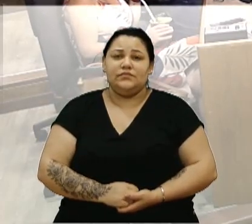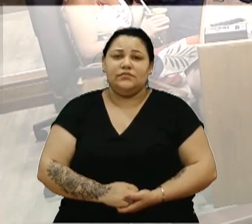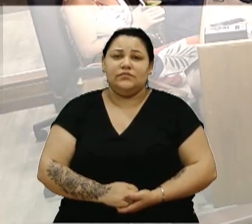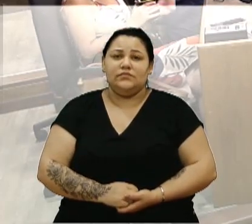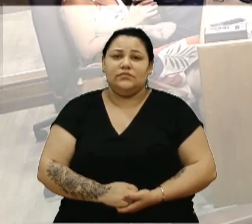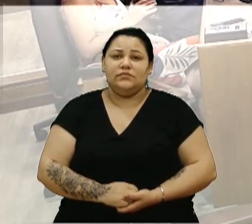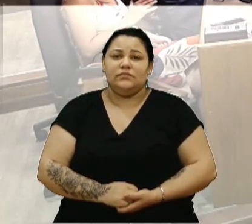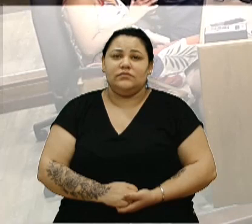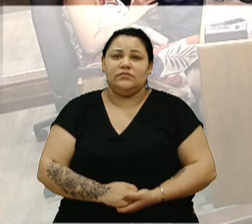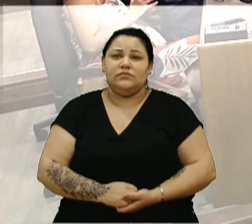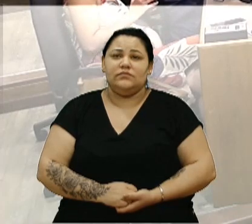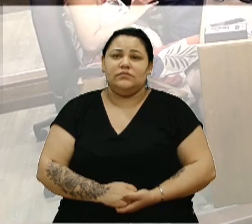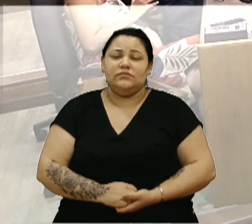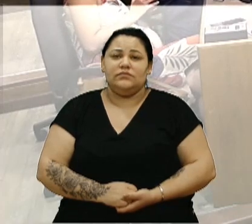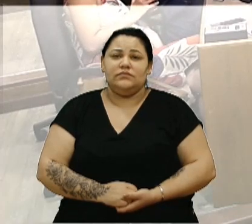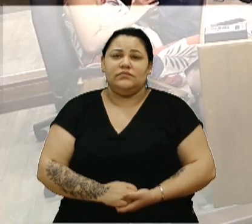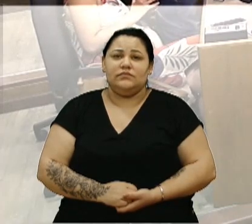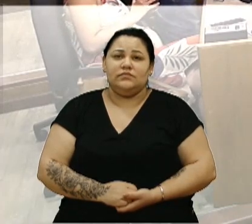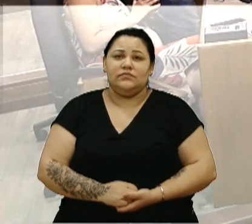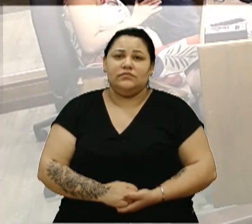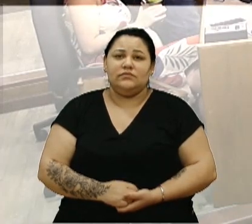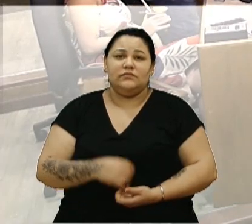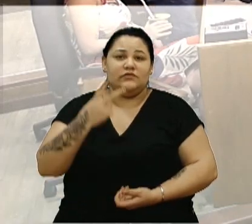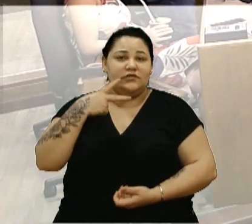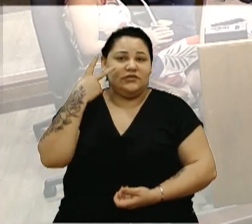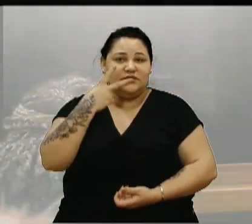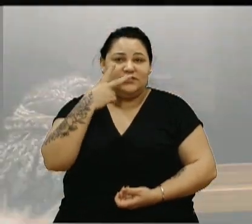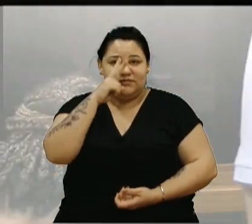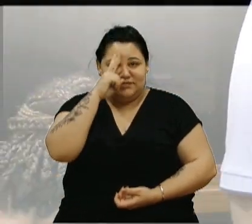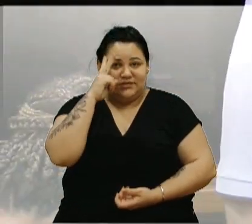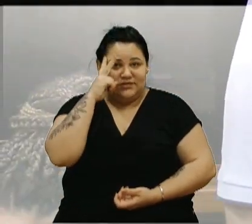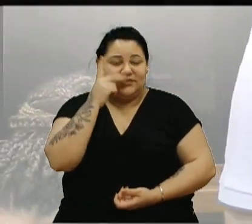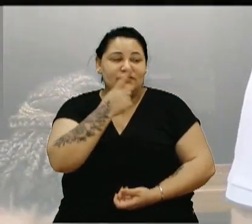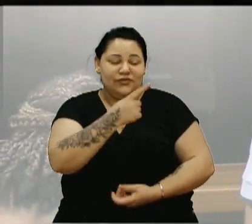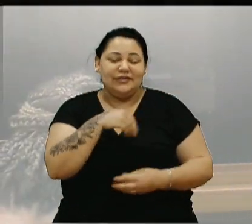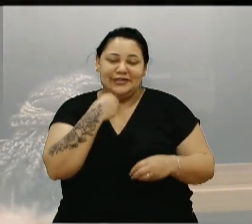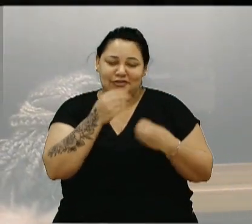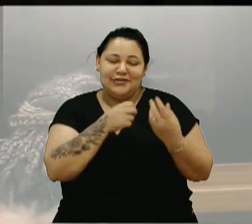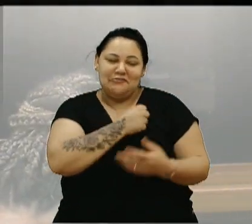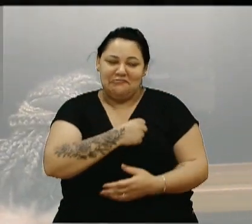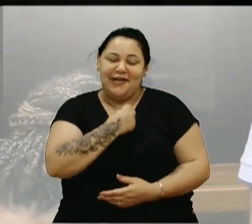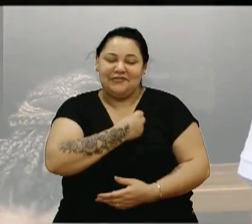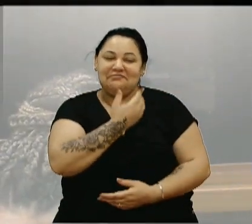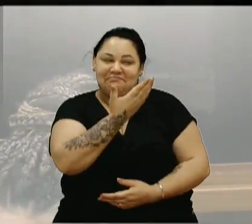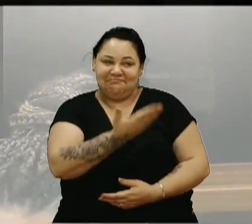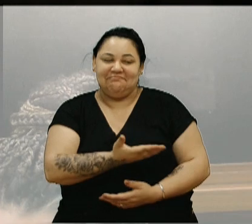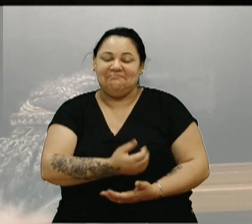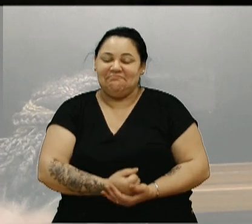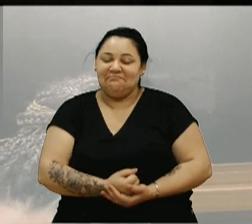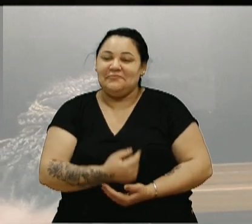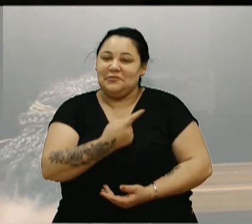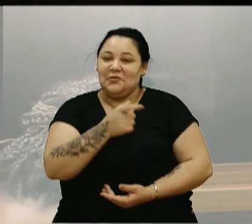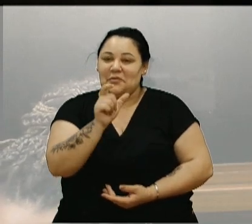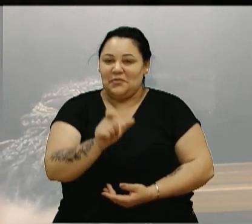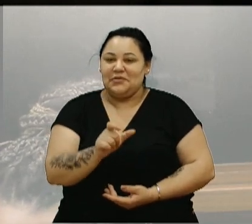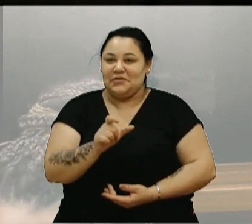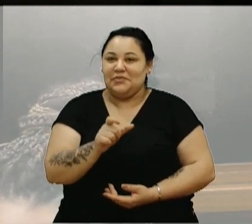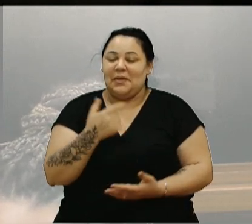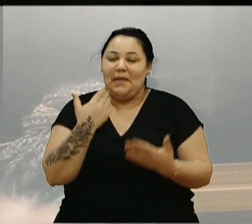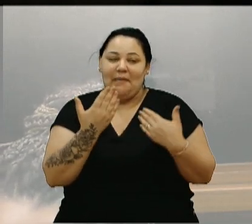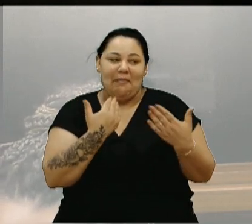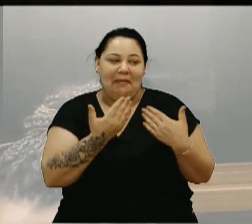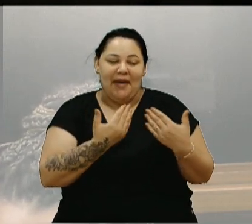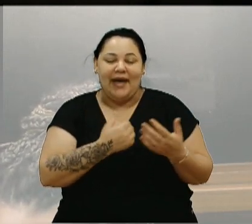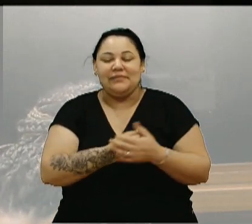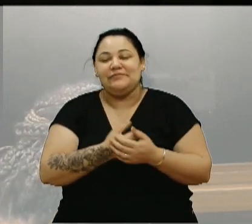Bom, eu começo dizendo, vereador Velocino, o senhor vai fazer falta nessa casa. O senhor vai fazer falta, o senhor é uma pessoa de diálogo,